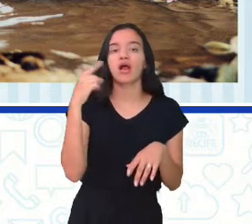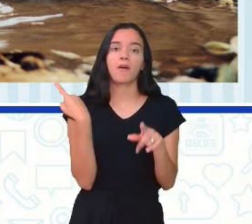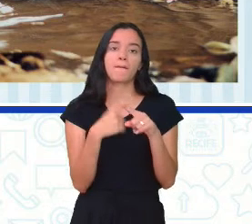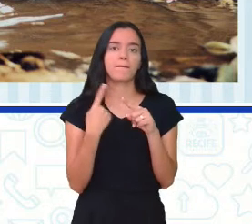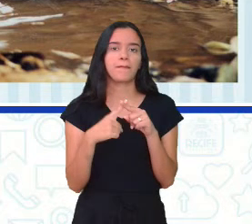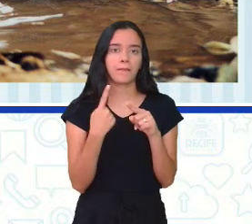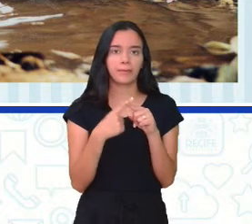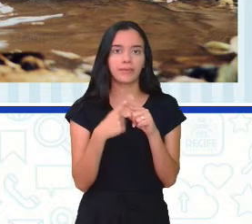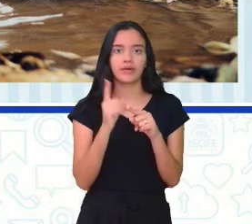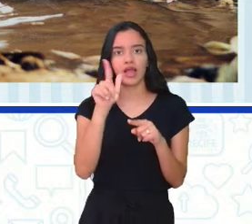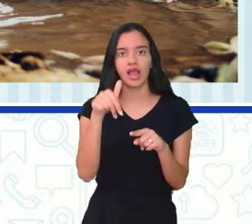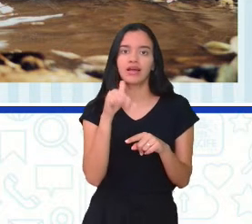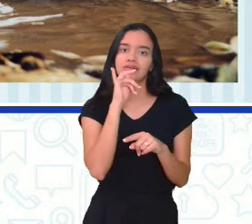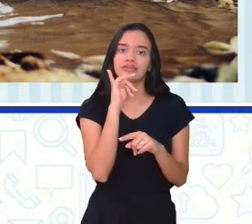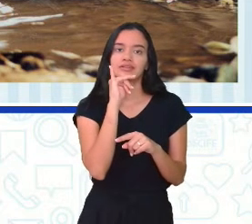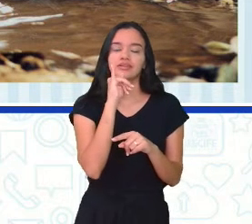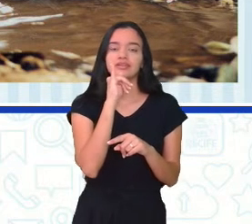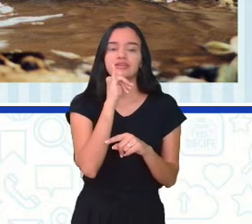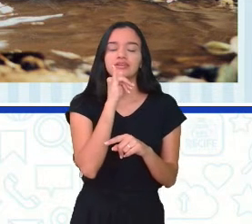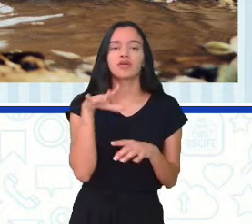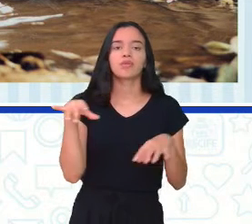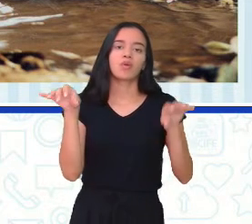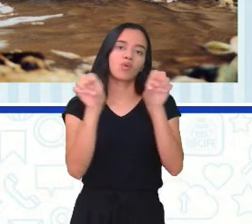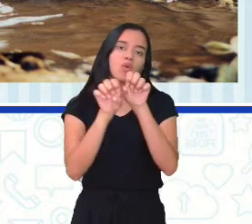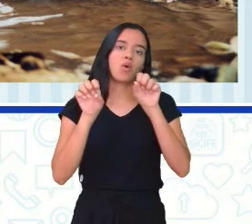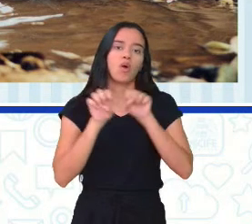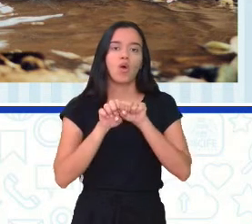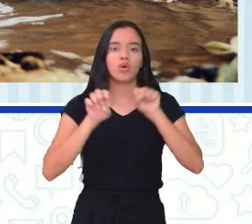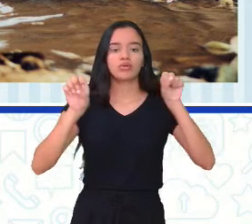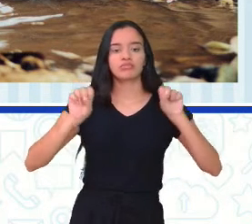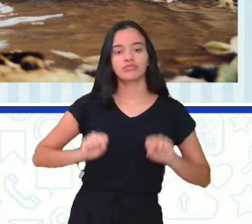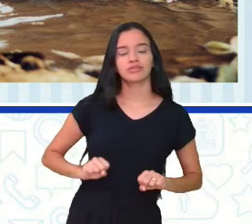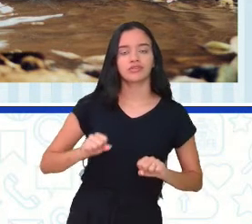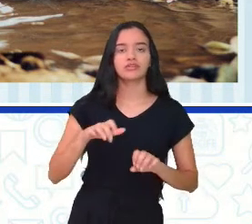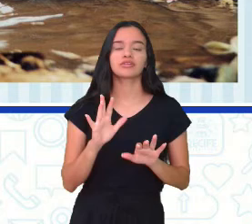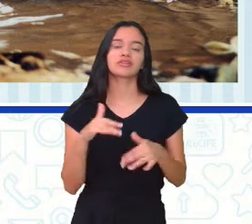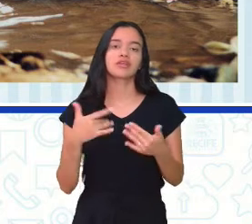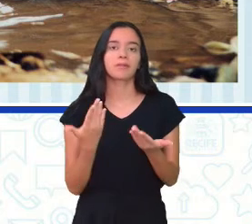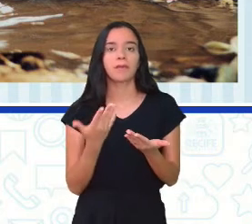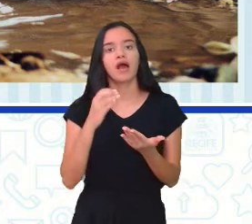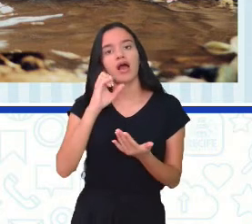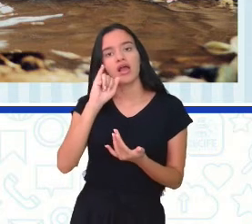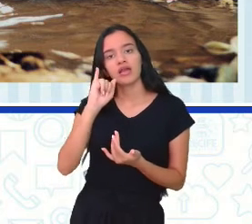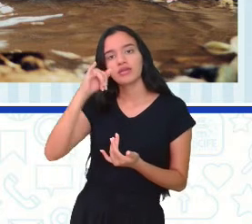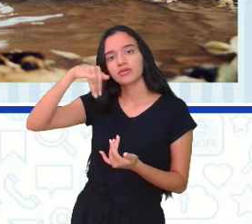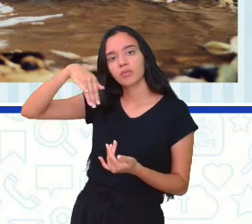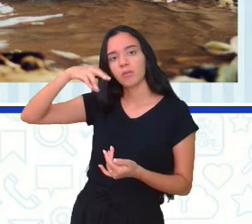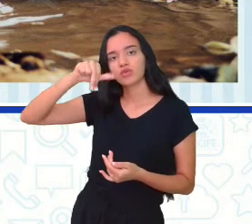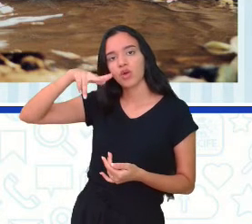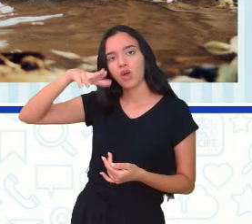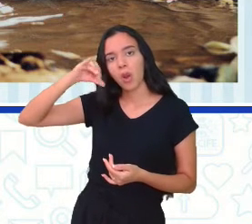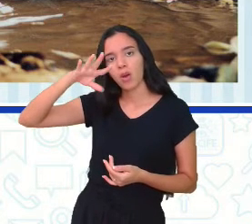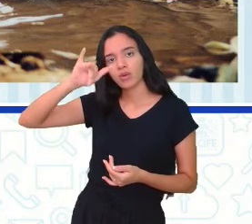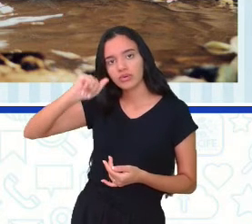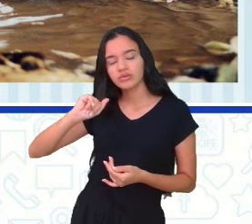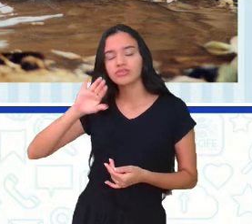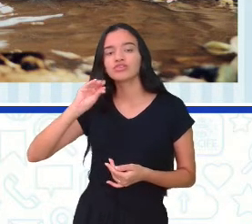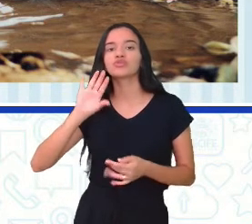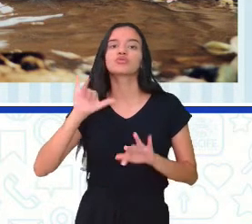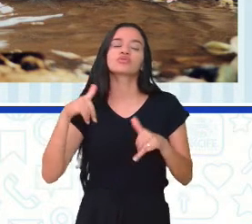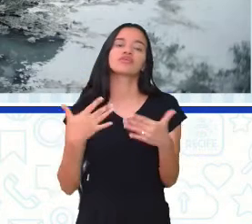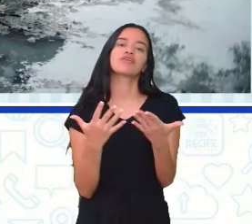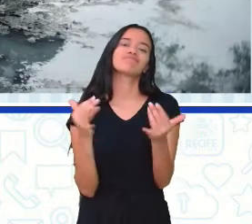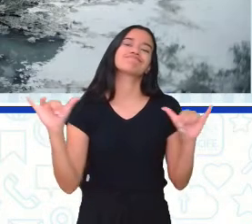Porque o seu sistema imunológico, ou ele ainda não está formado, ou ele já está debilitado. Então,